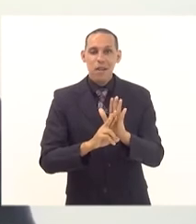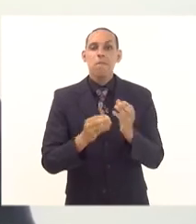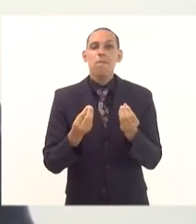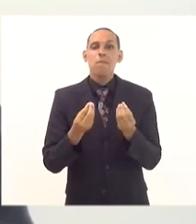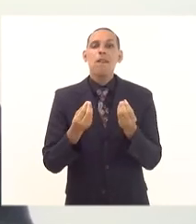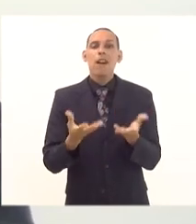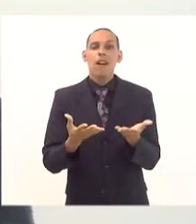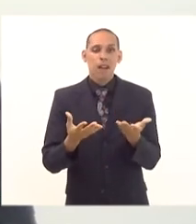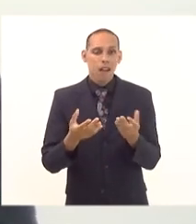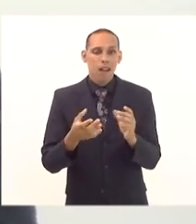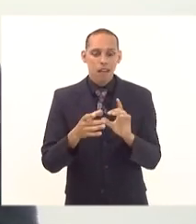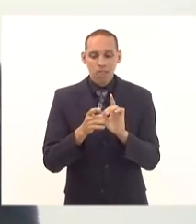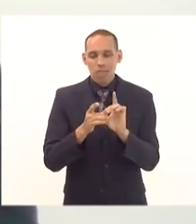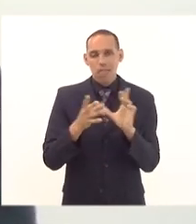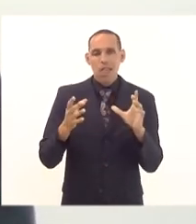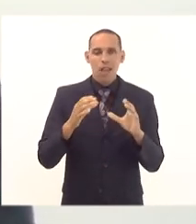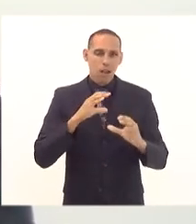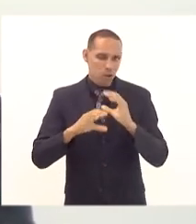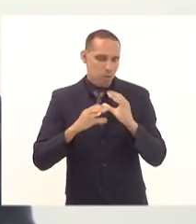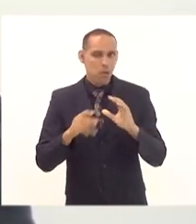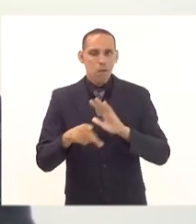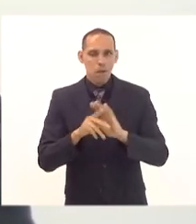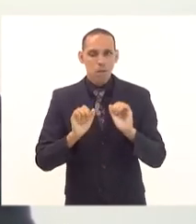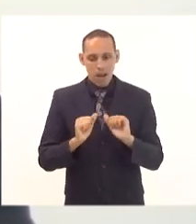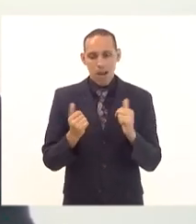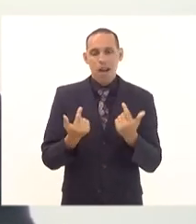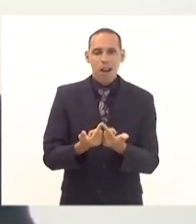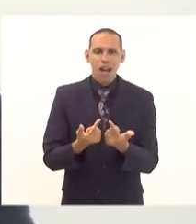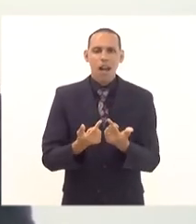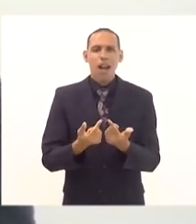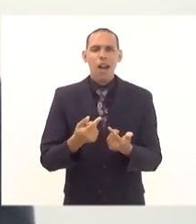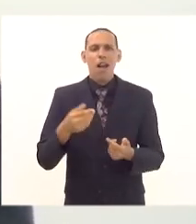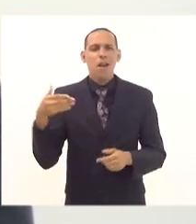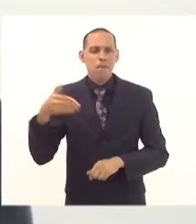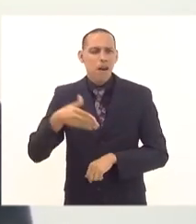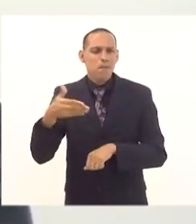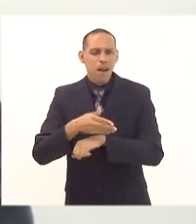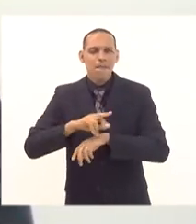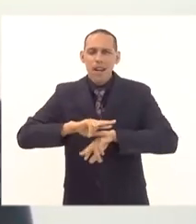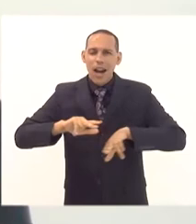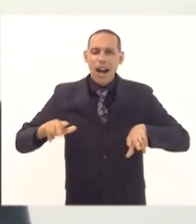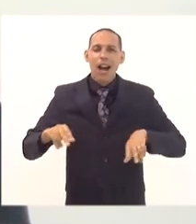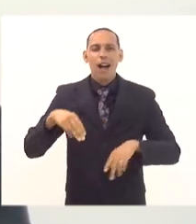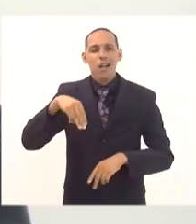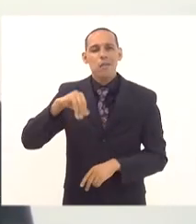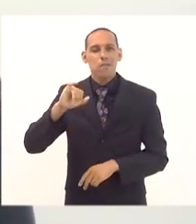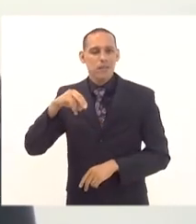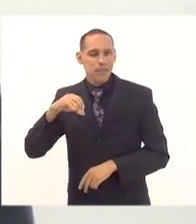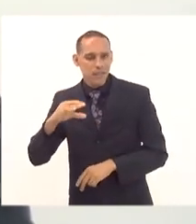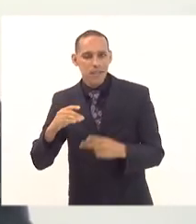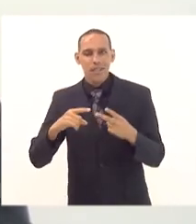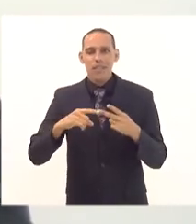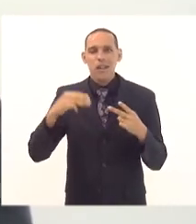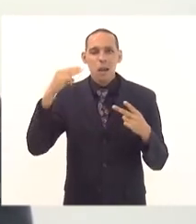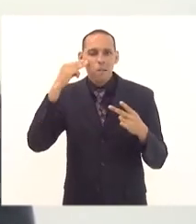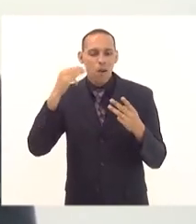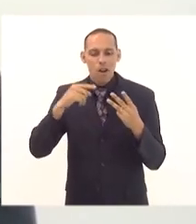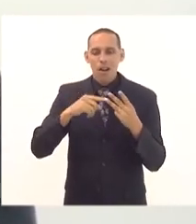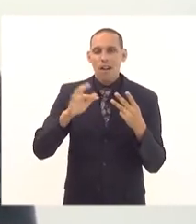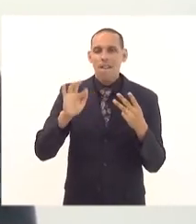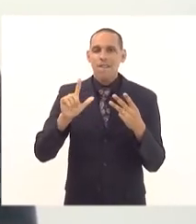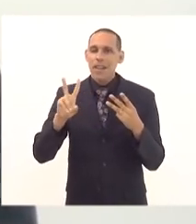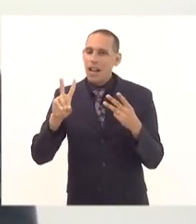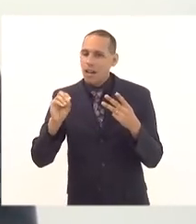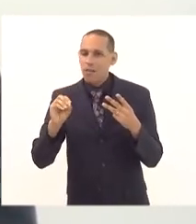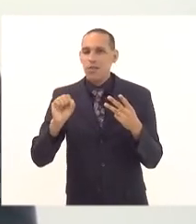da alerj que é uma frente é suprapartidária por várias participações da deputada Mônica deputado do minc deputado é Flávio serafini